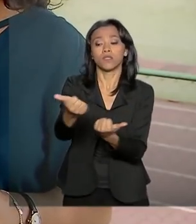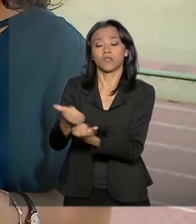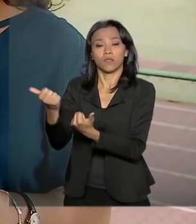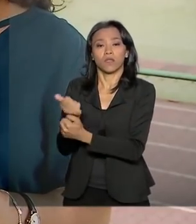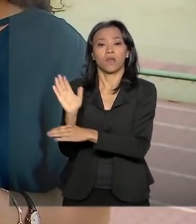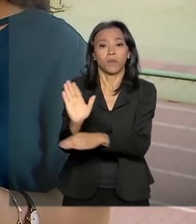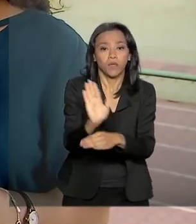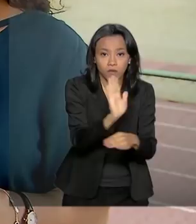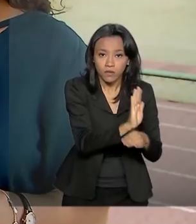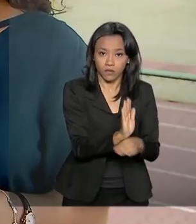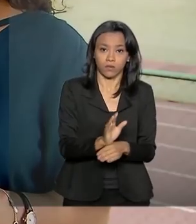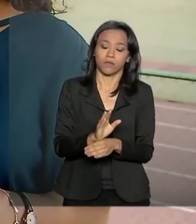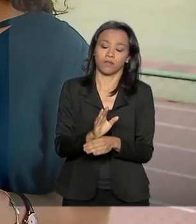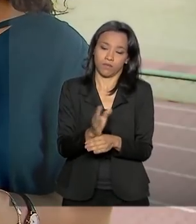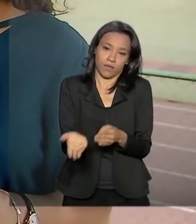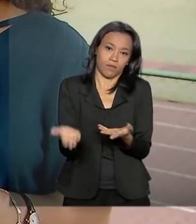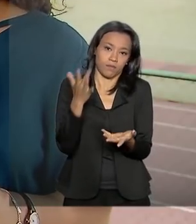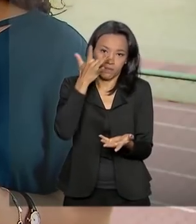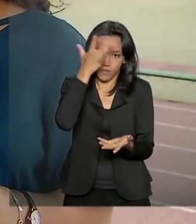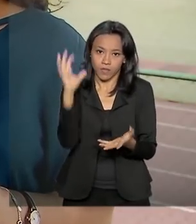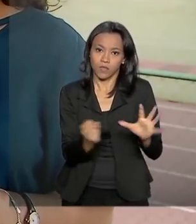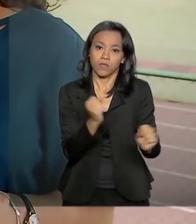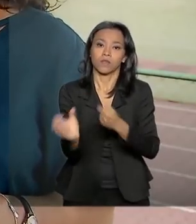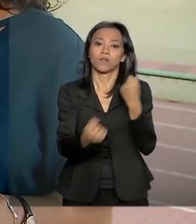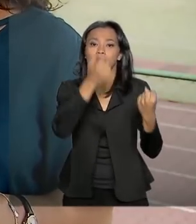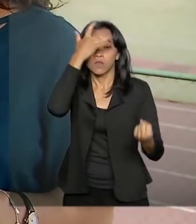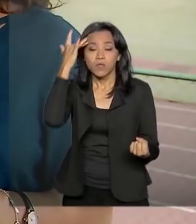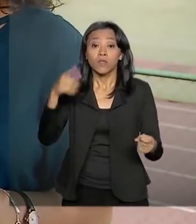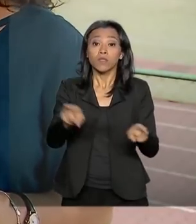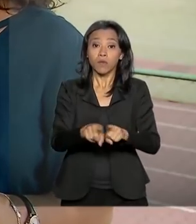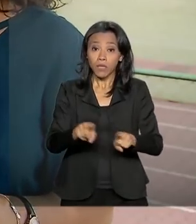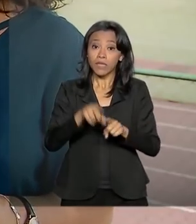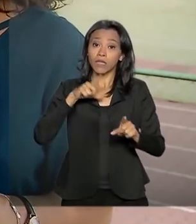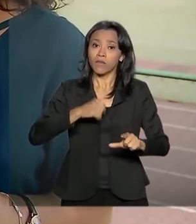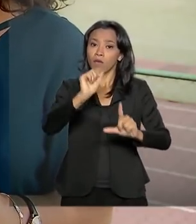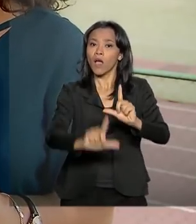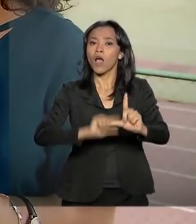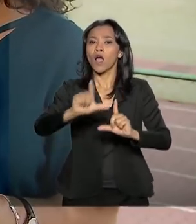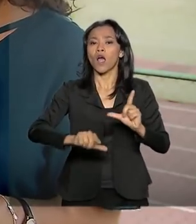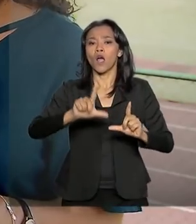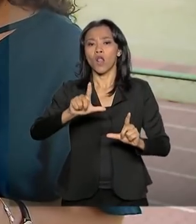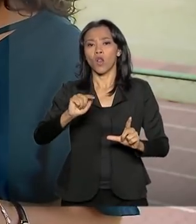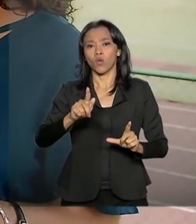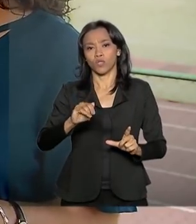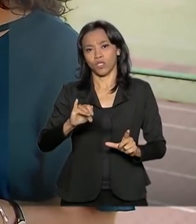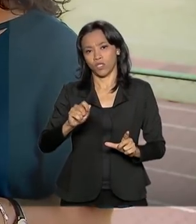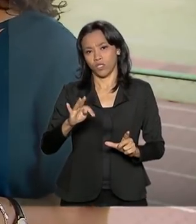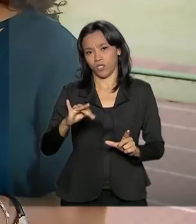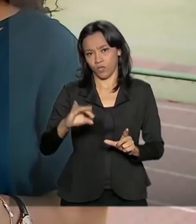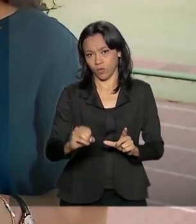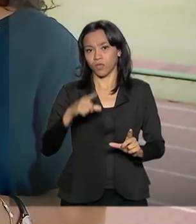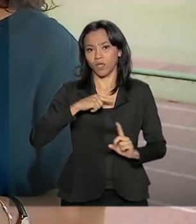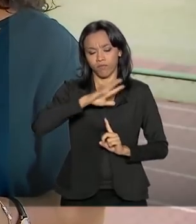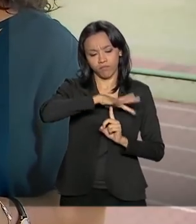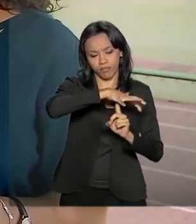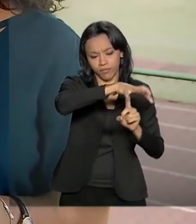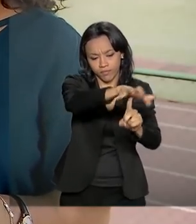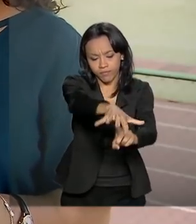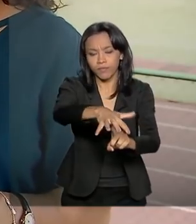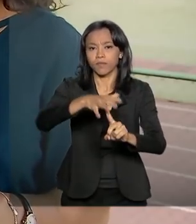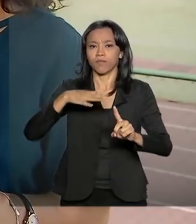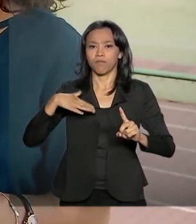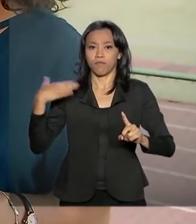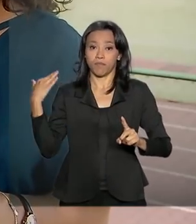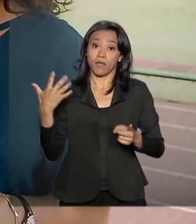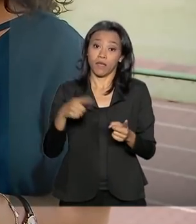do rompimento da barragem do feijão além do apoio Logístico como o controle do tráfego dos helicópteros feito pela aeronáutica